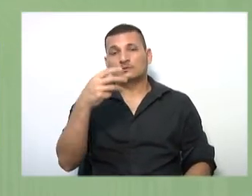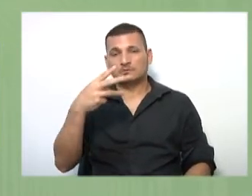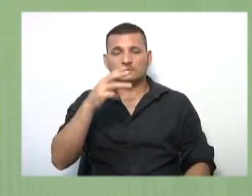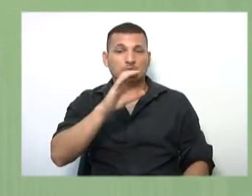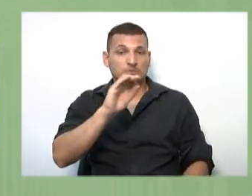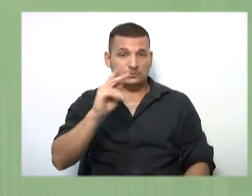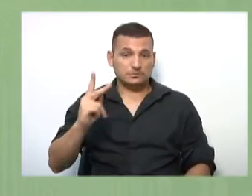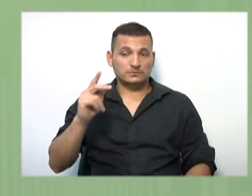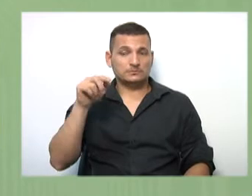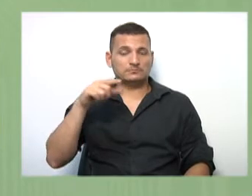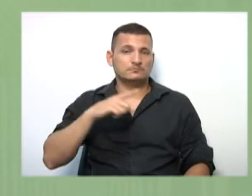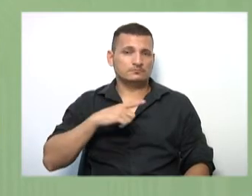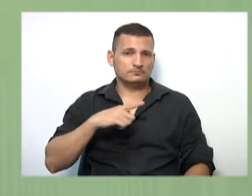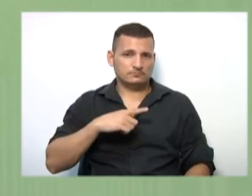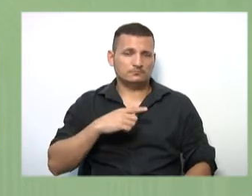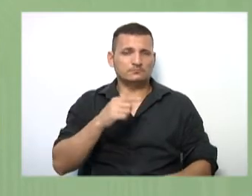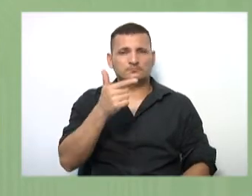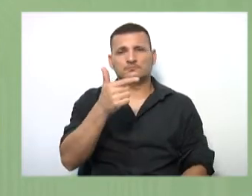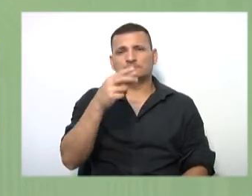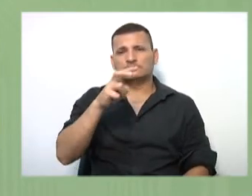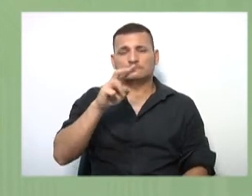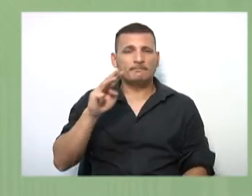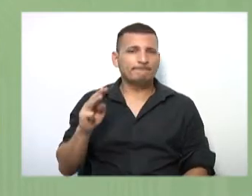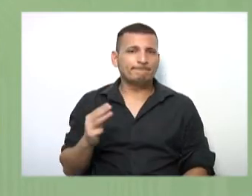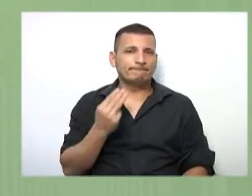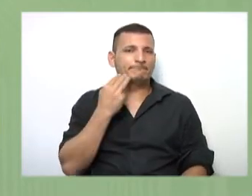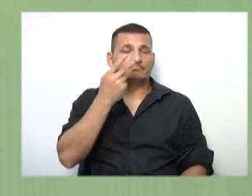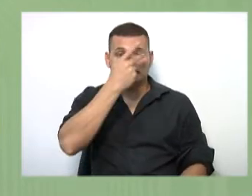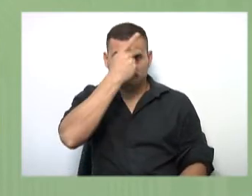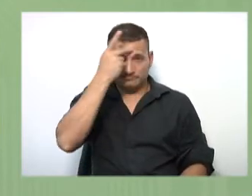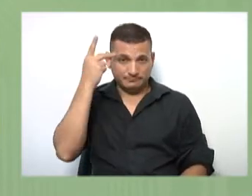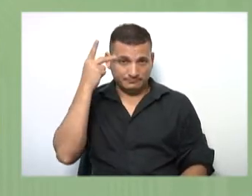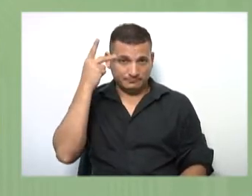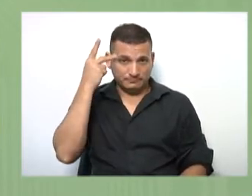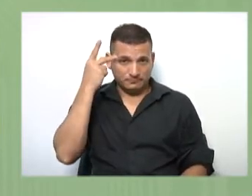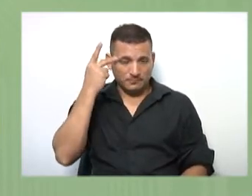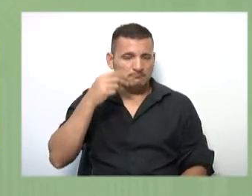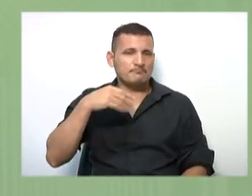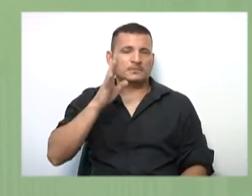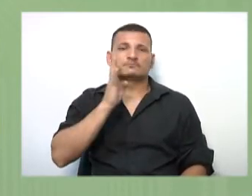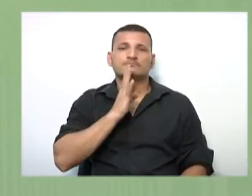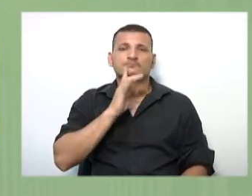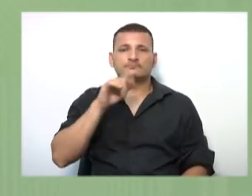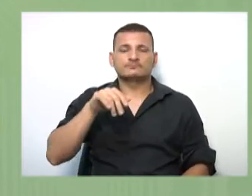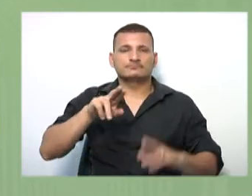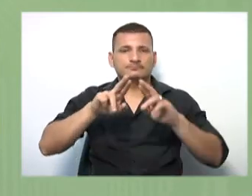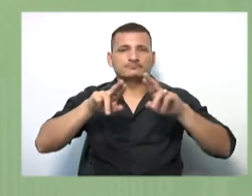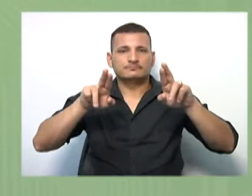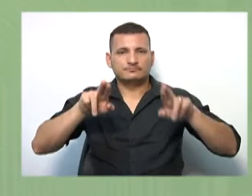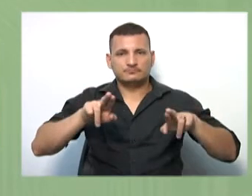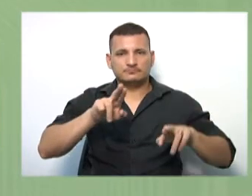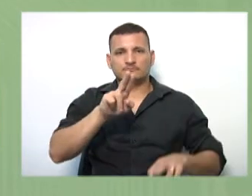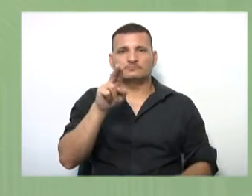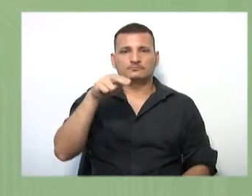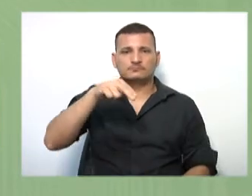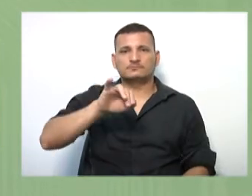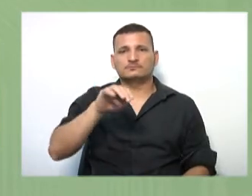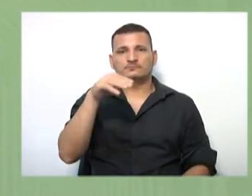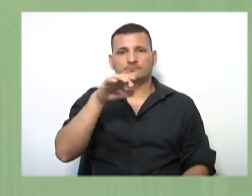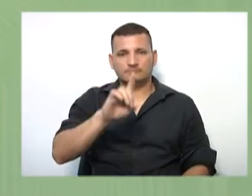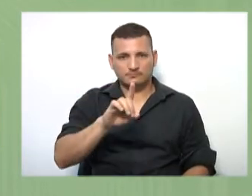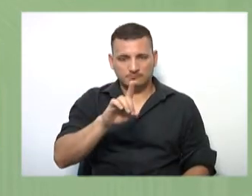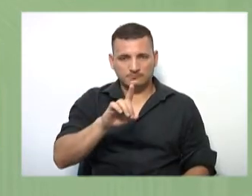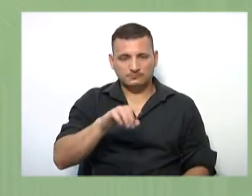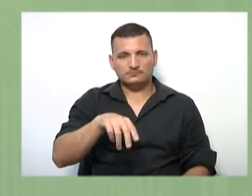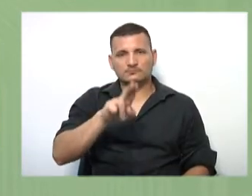aproximadamente 25 milhões de pessoas. E as mais conhecidas são a Unimed e a Uniodonto. Gostaria de